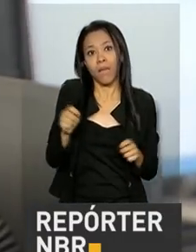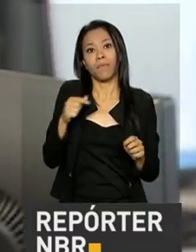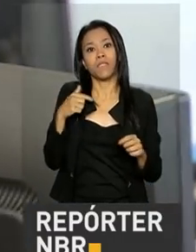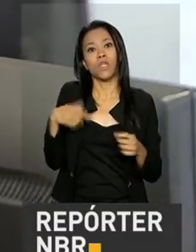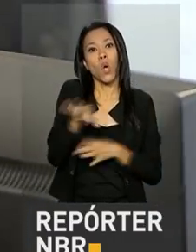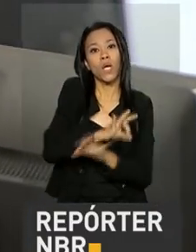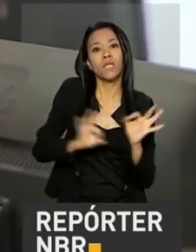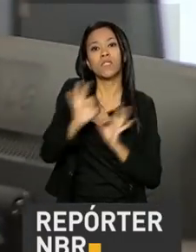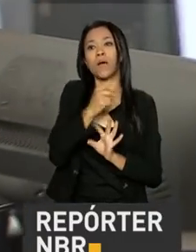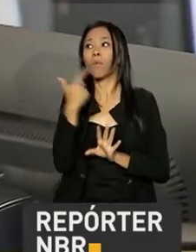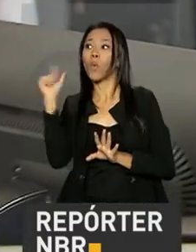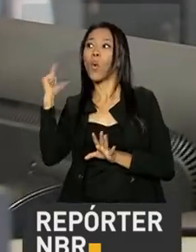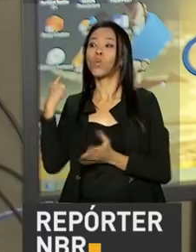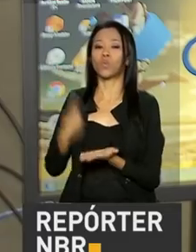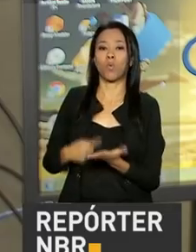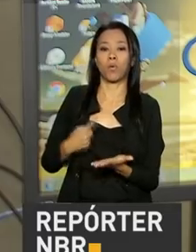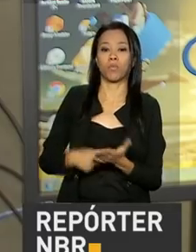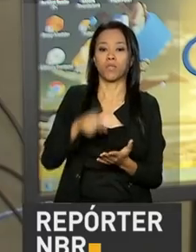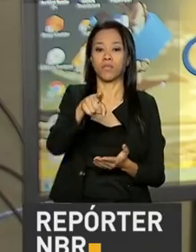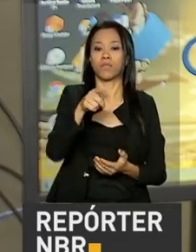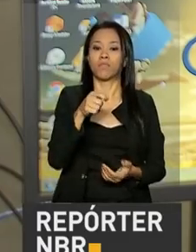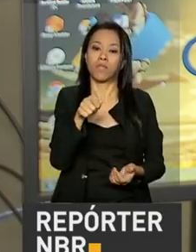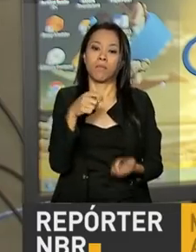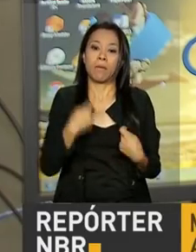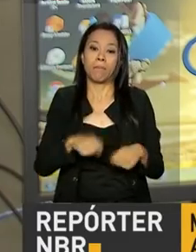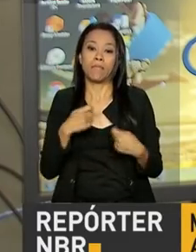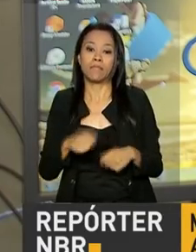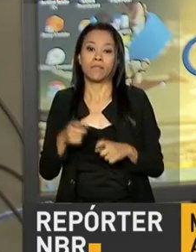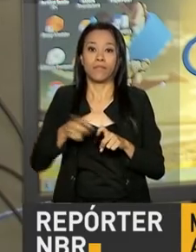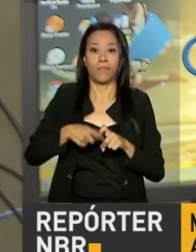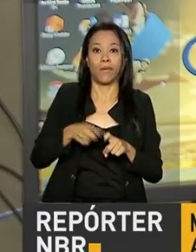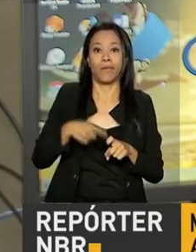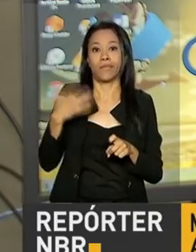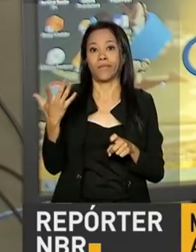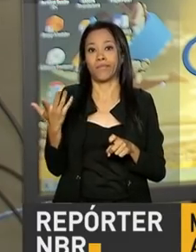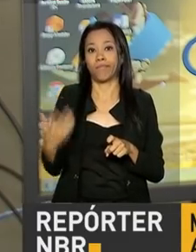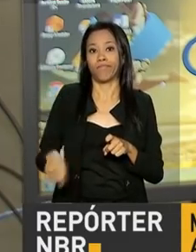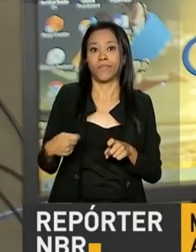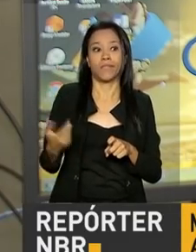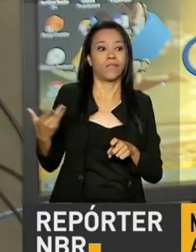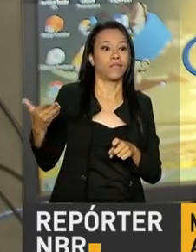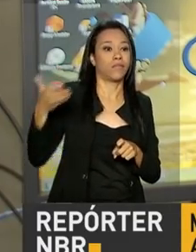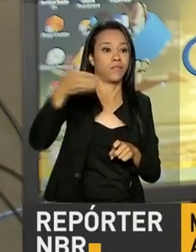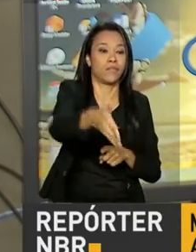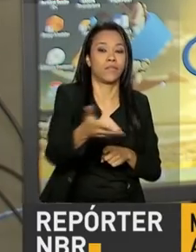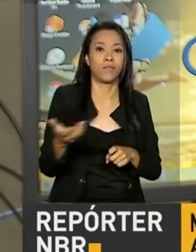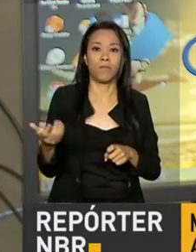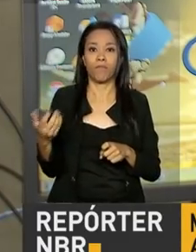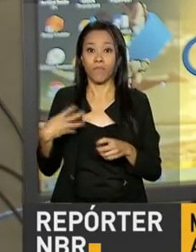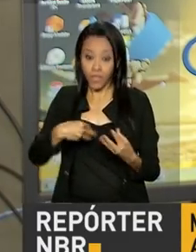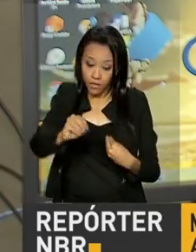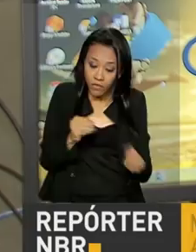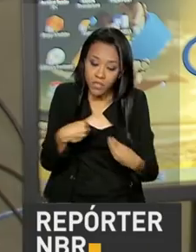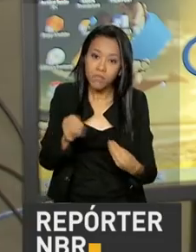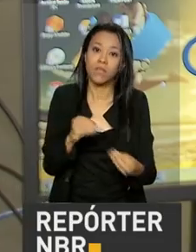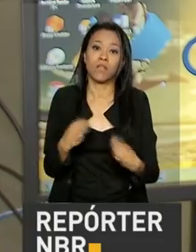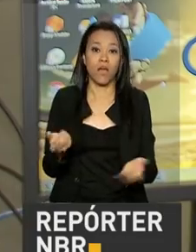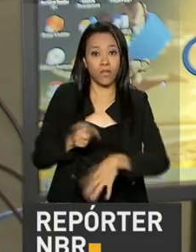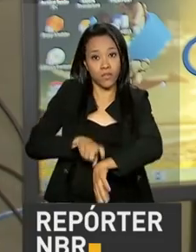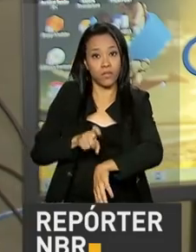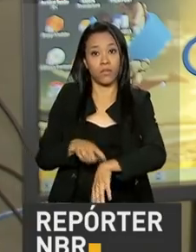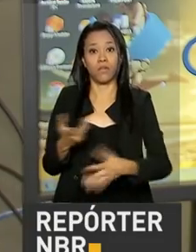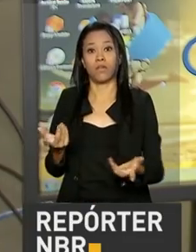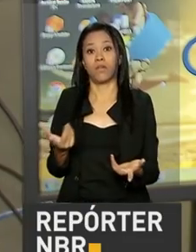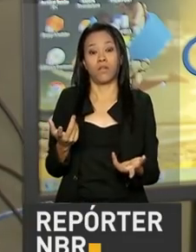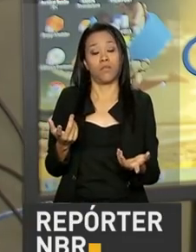outros compromissos você precisa de um médico nem às vezes na hora você precisa de uma uma flexibilidade maior de tempo na